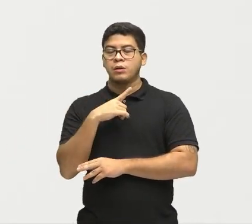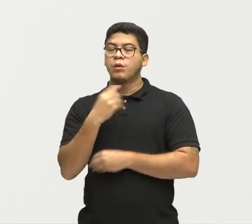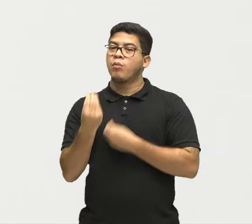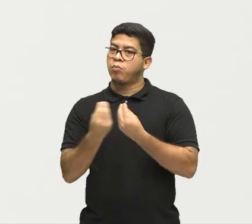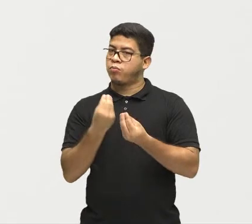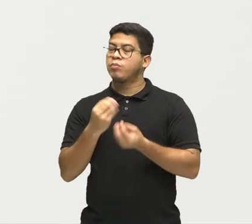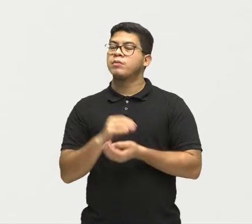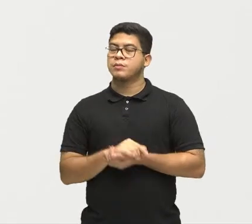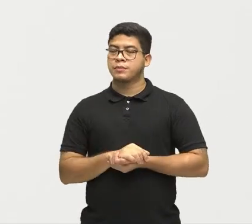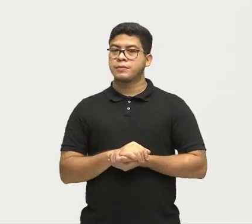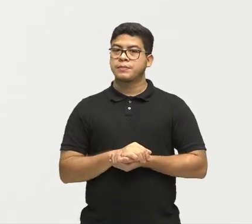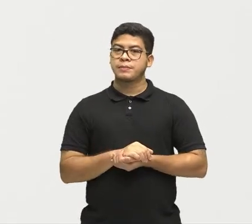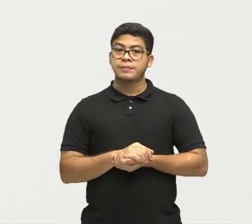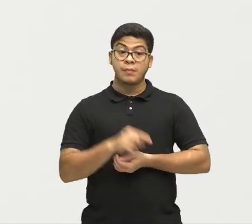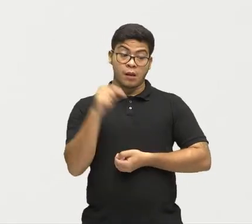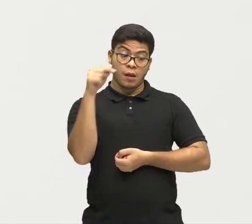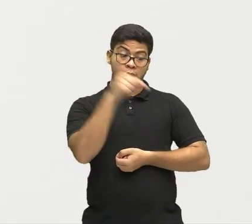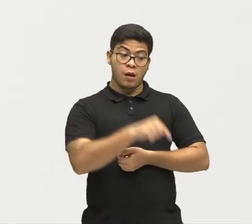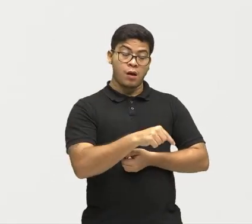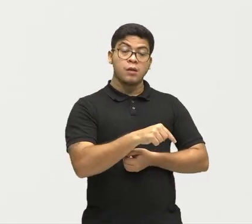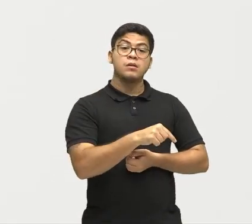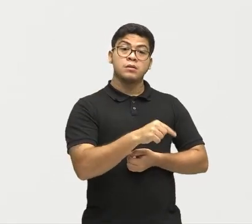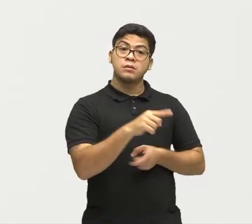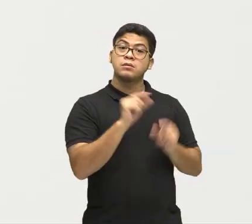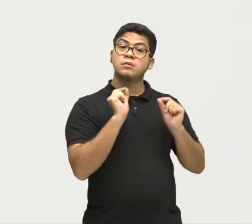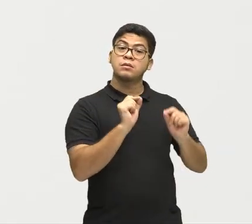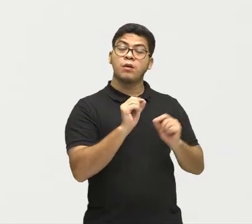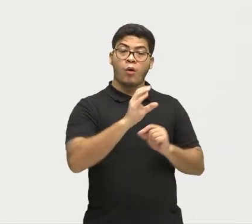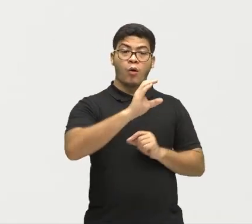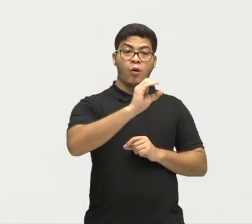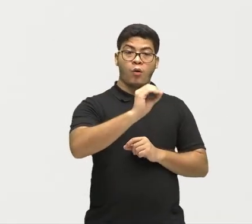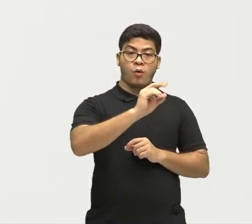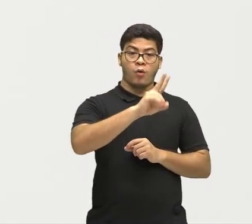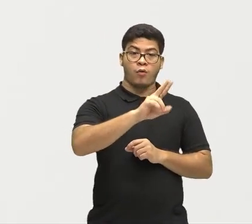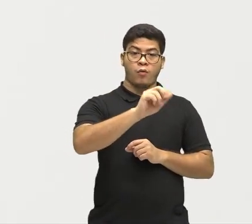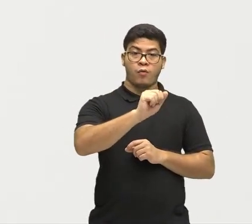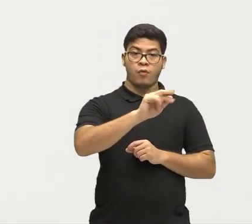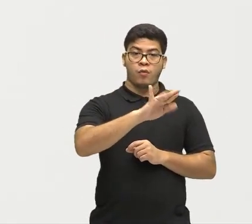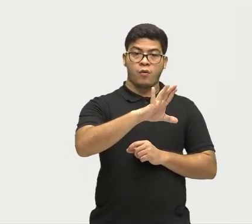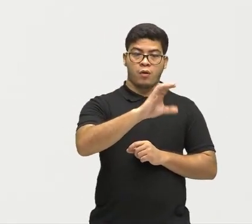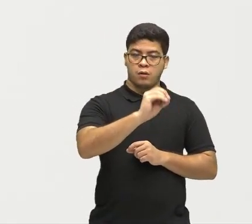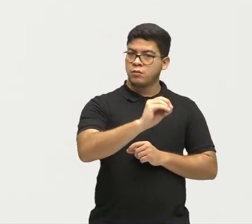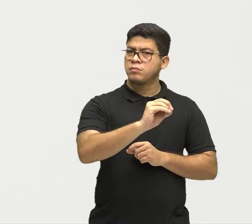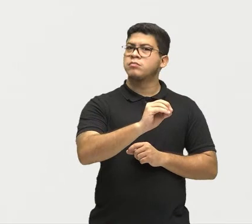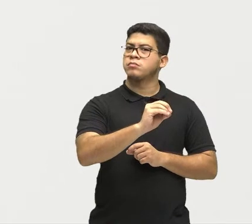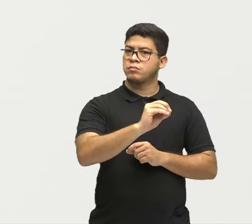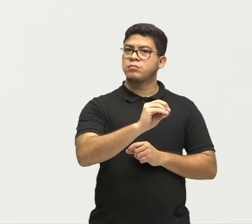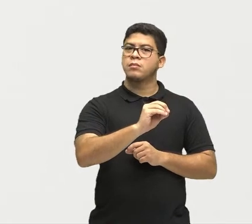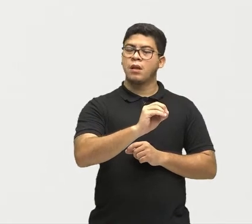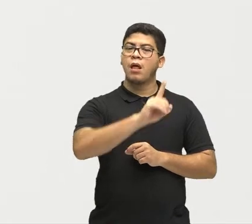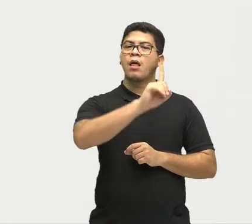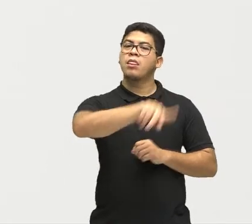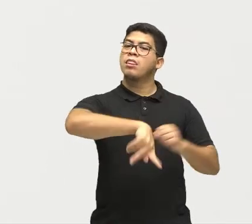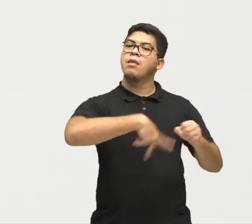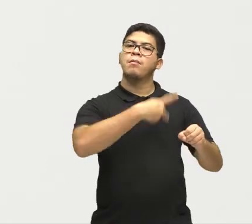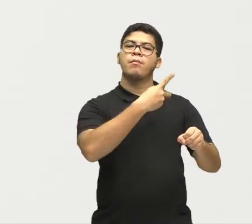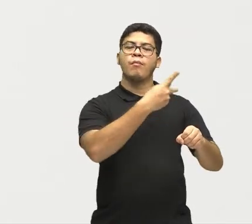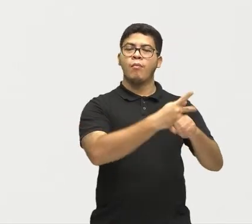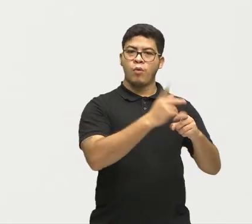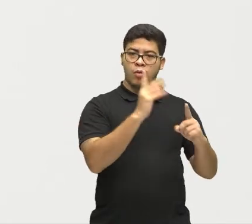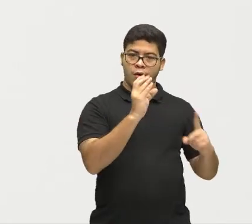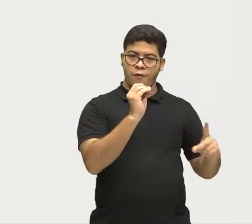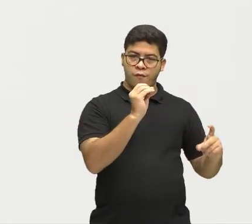dessa espécie. E aí a gente está falando de quê, professora? A gente está falando da mangueira, a gente está falando da roseira, a gente está falando do cupuaçu,